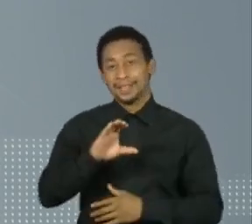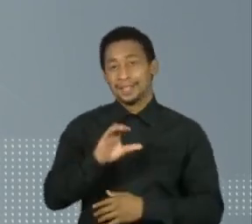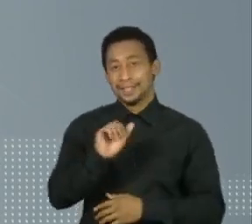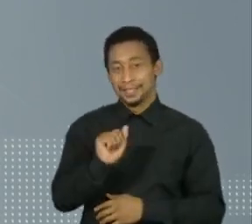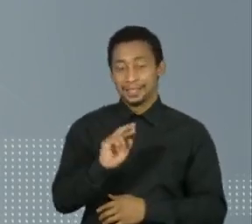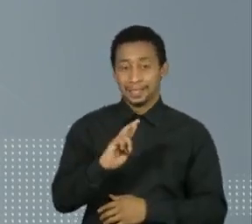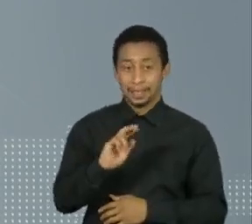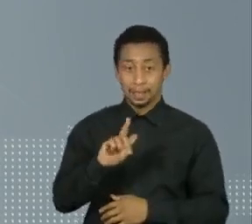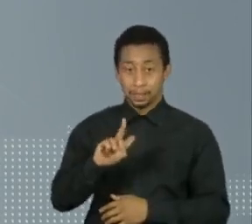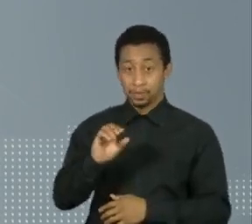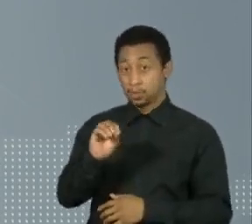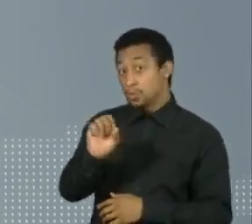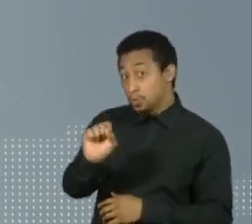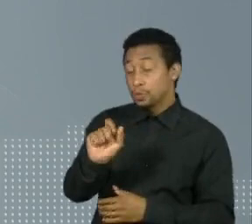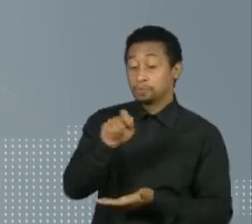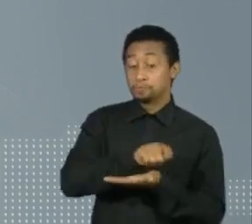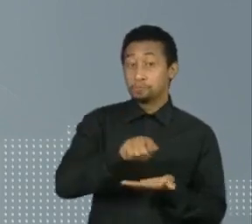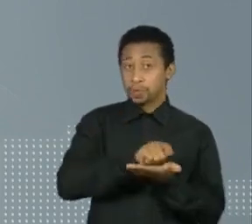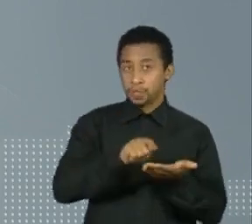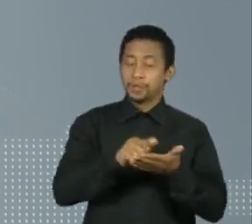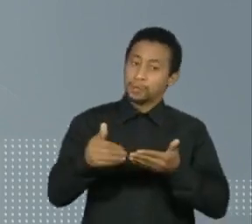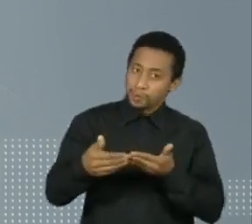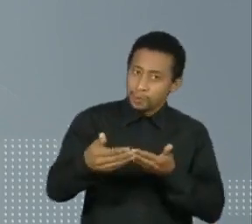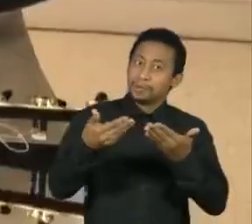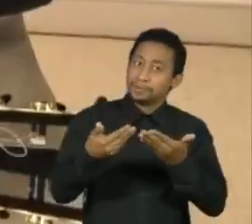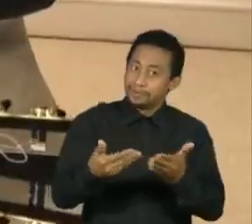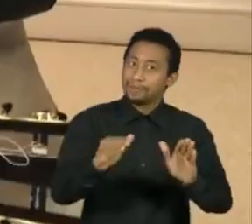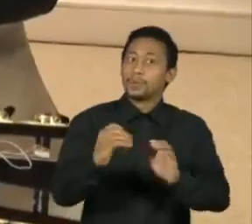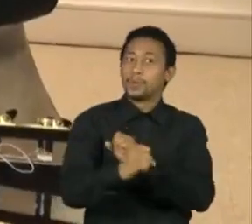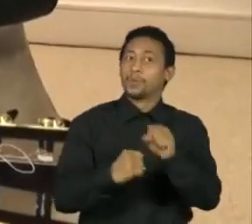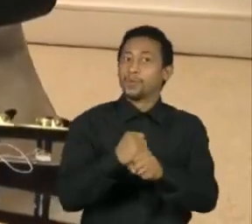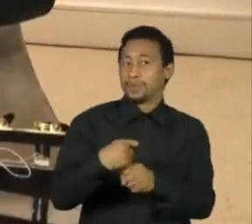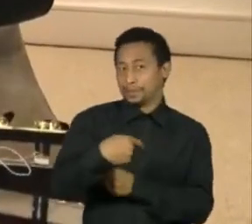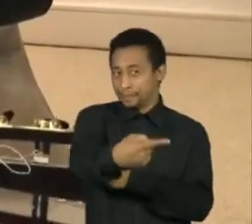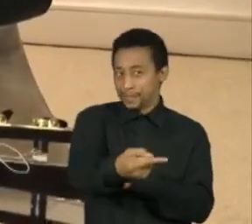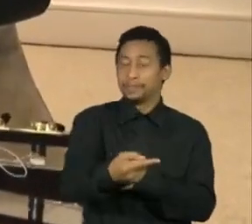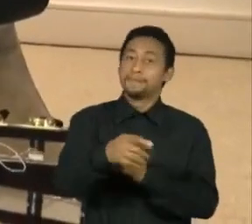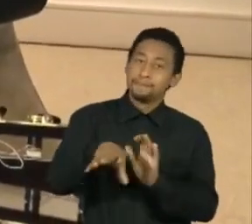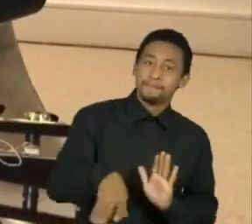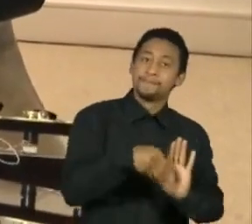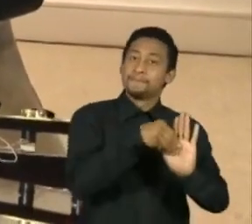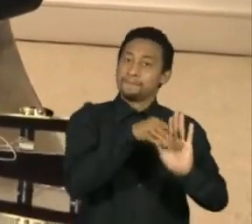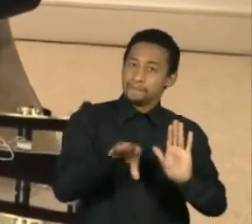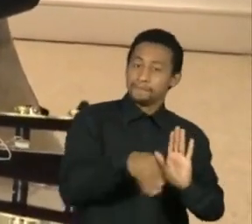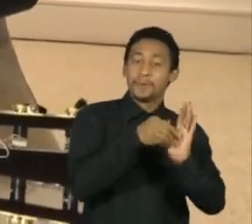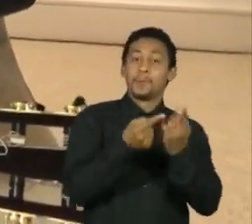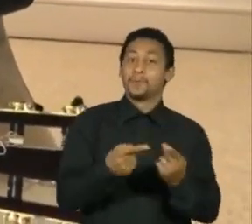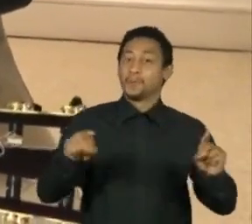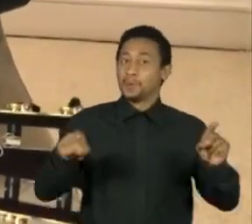Renó, deve ganhar edição revisada até o próximo ano, com um acréscimo de composições